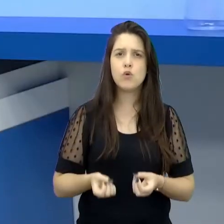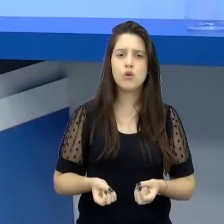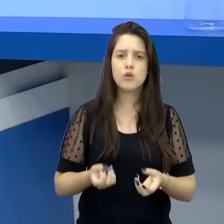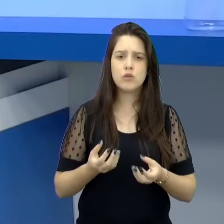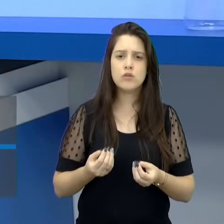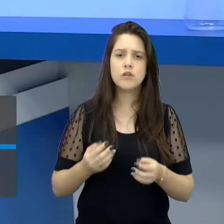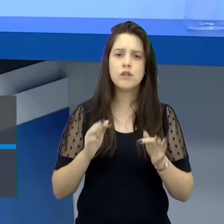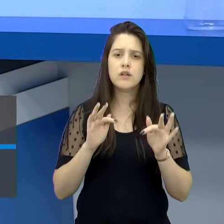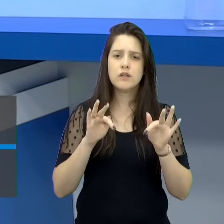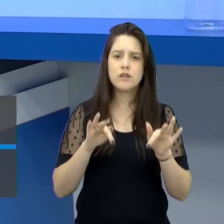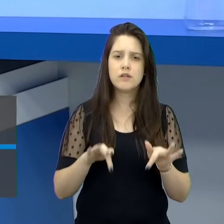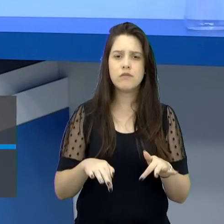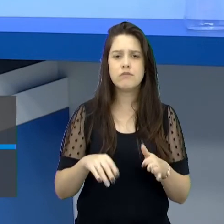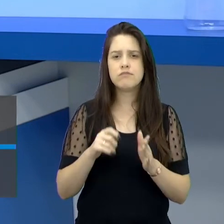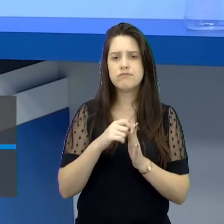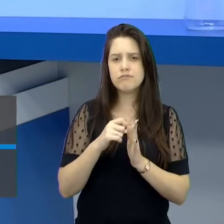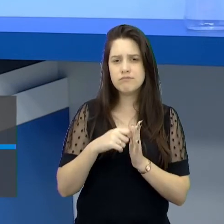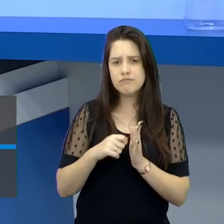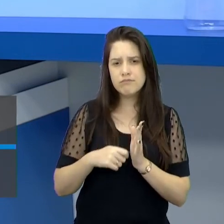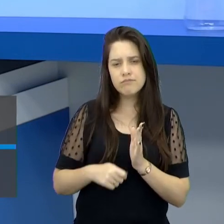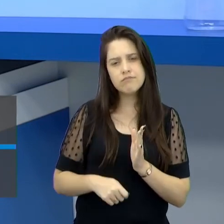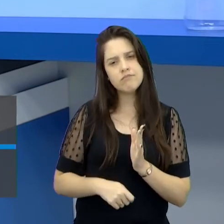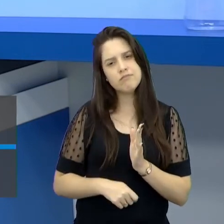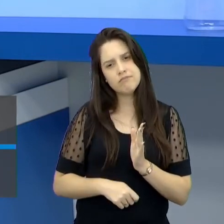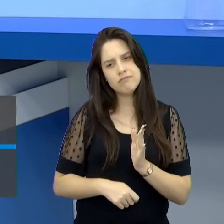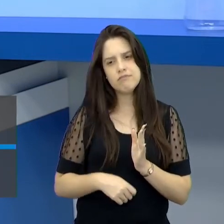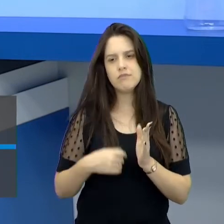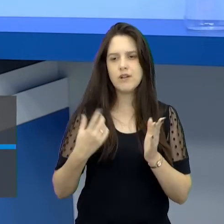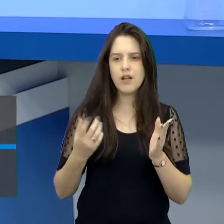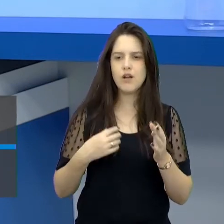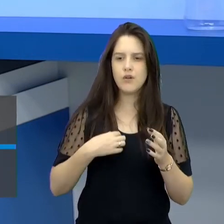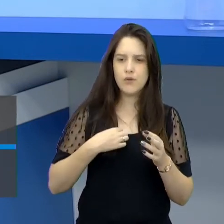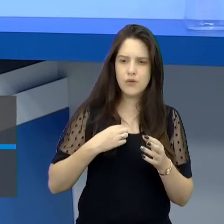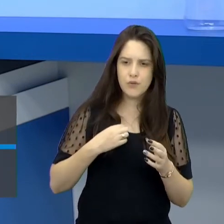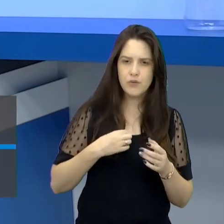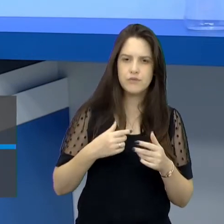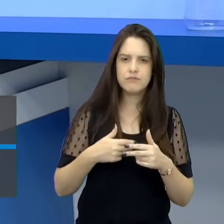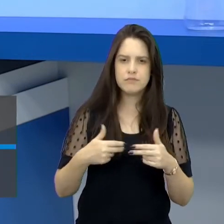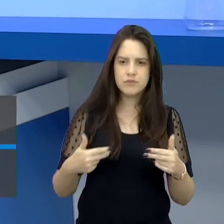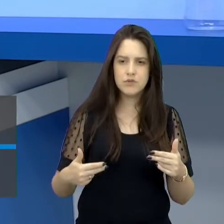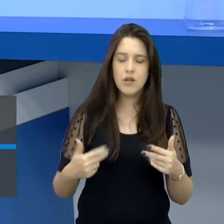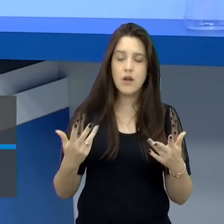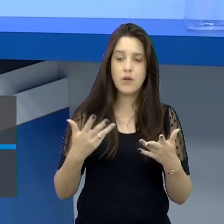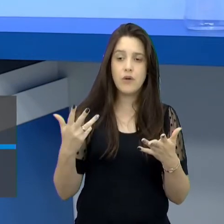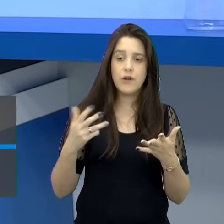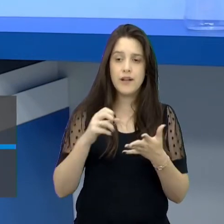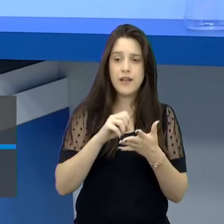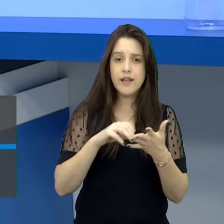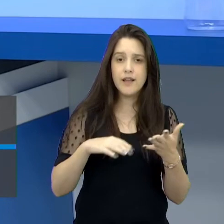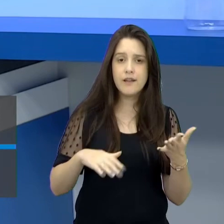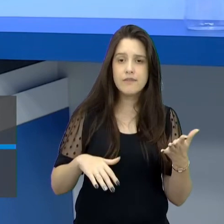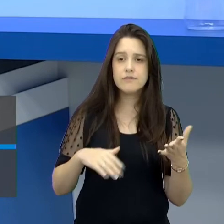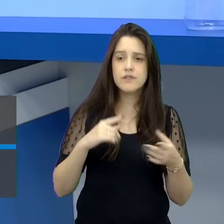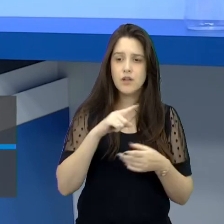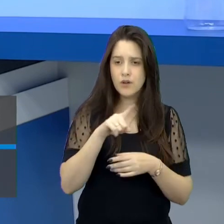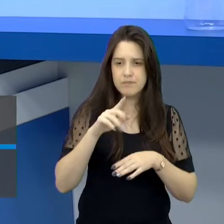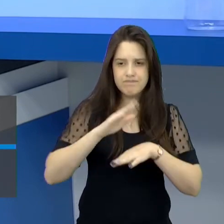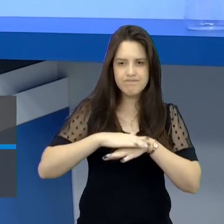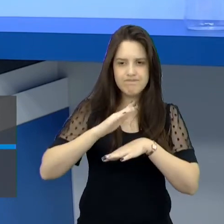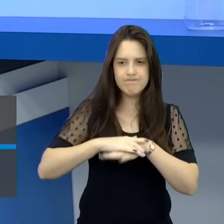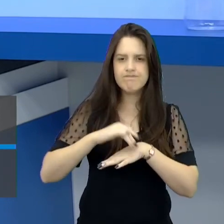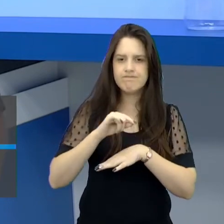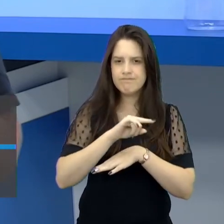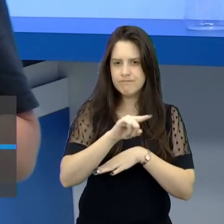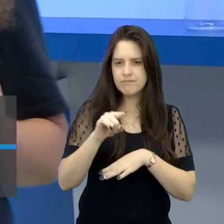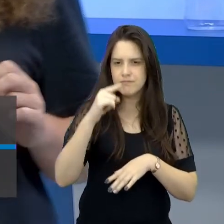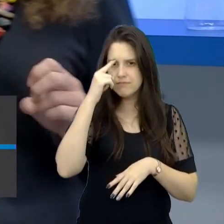aí a renomear, a fazer a conta, e aí agora eu vou para o exercício do agora é com vocês. Vamos